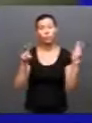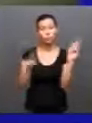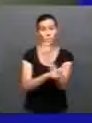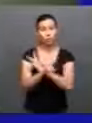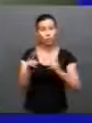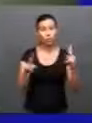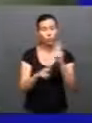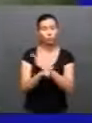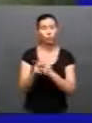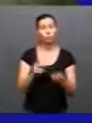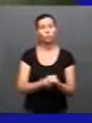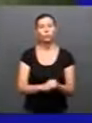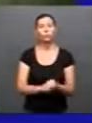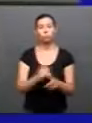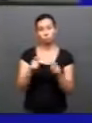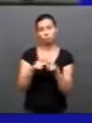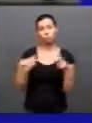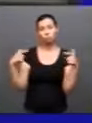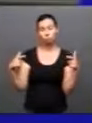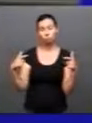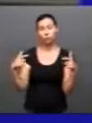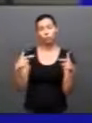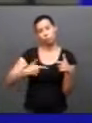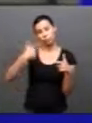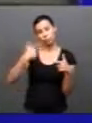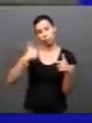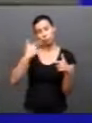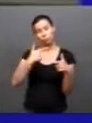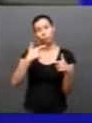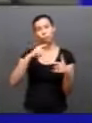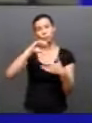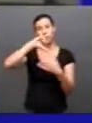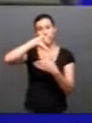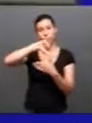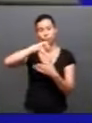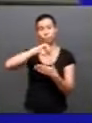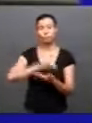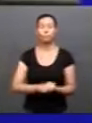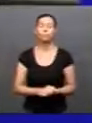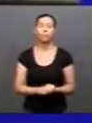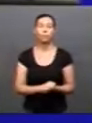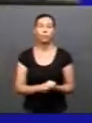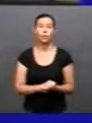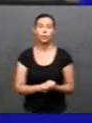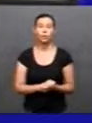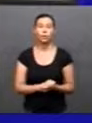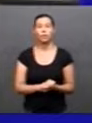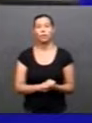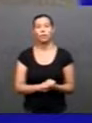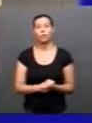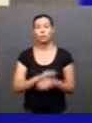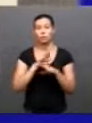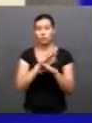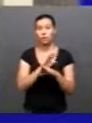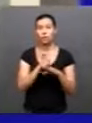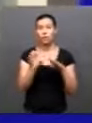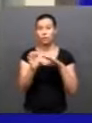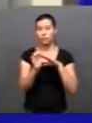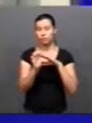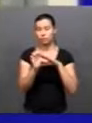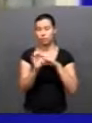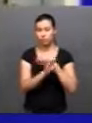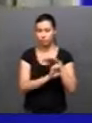vai servir para pesquisas da UFO e como suporte às demandas de empresas públicas e privadas. Confira agora